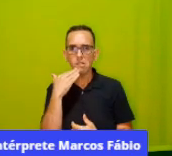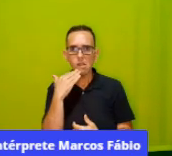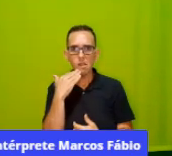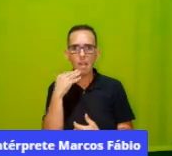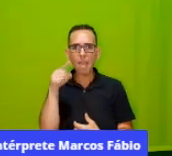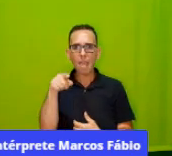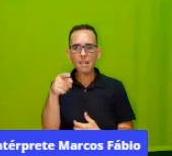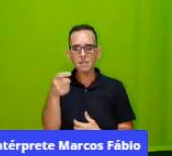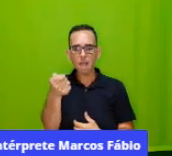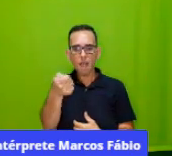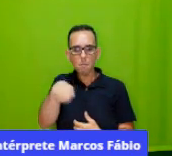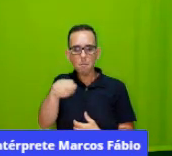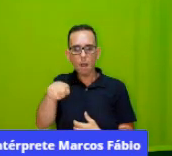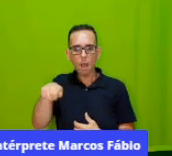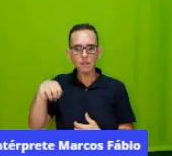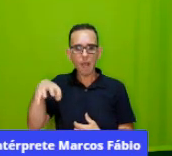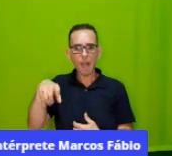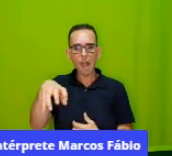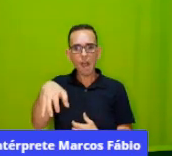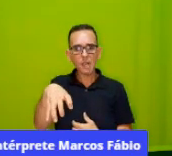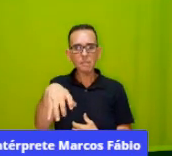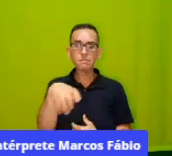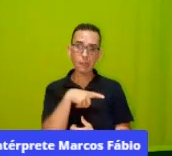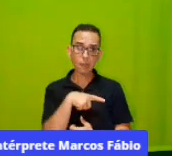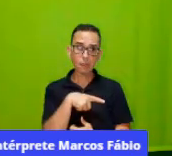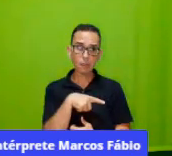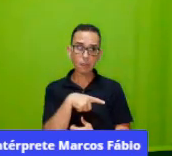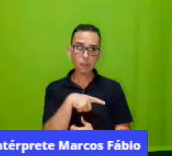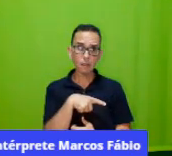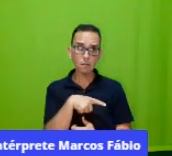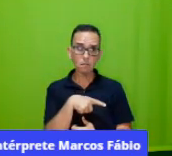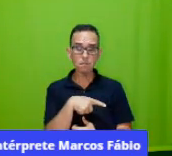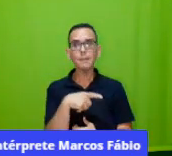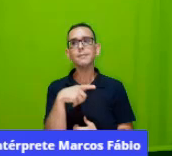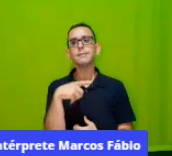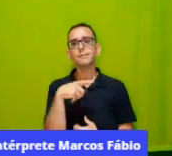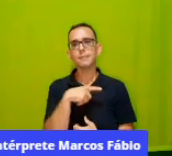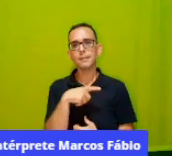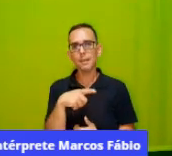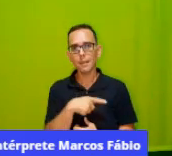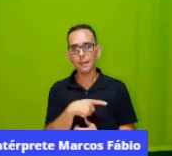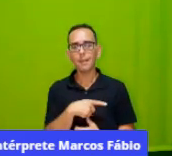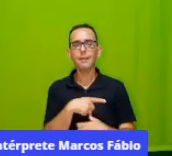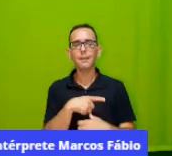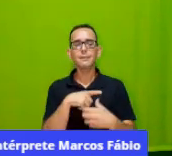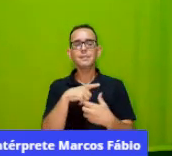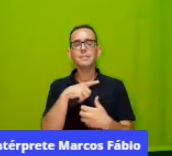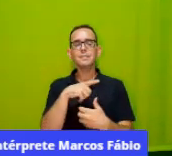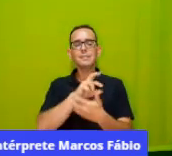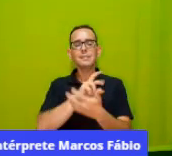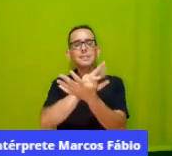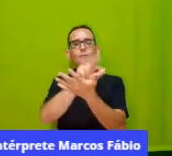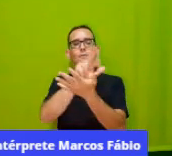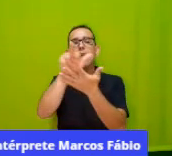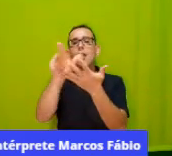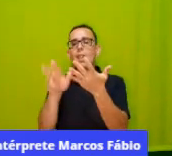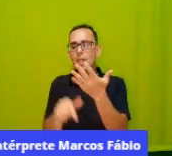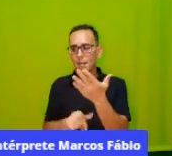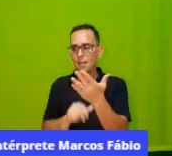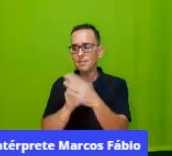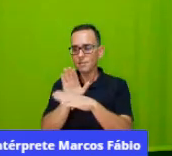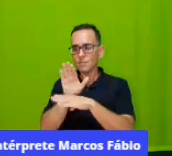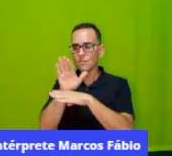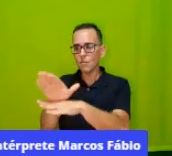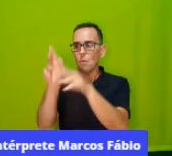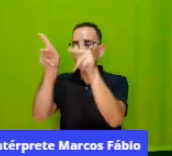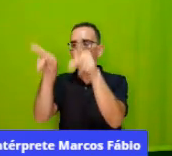muita deformidade na articulação. Esse de mola-aranha não funciona? Então, a gente precisa de um outro tipo.